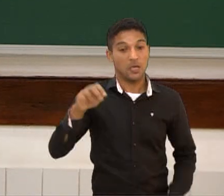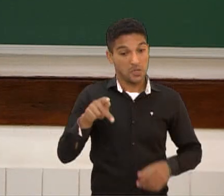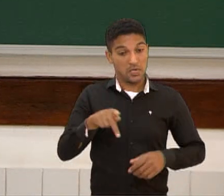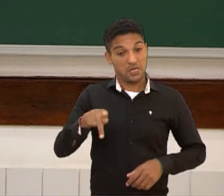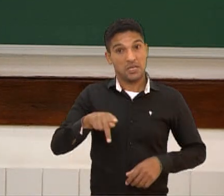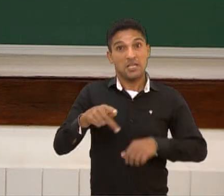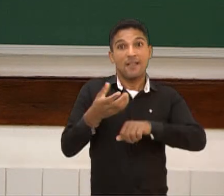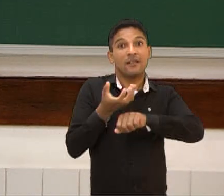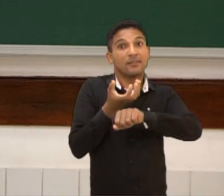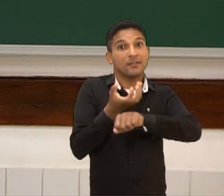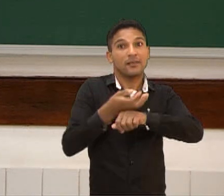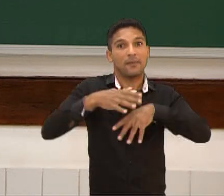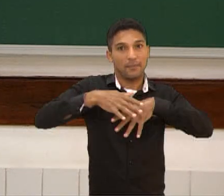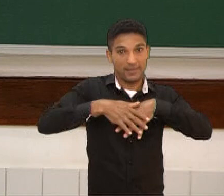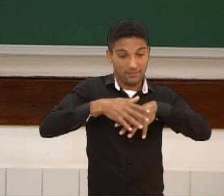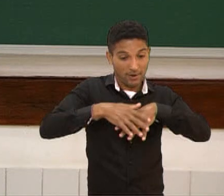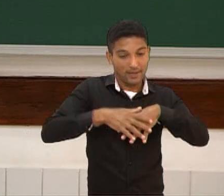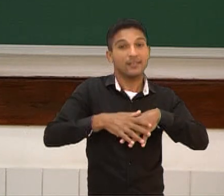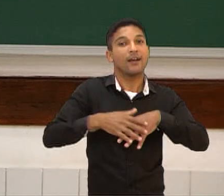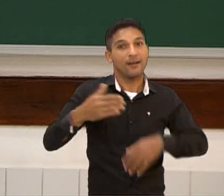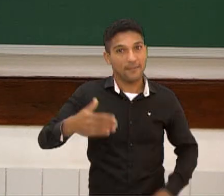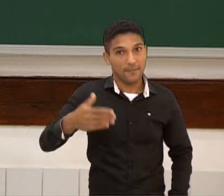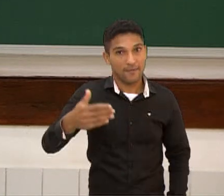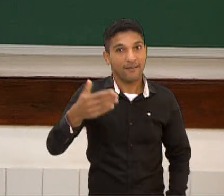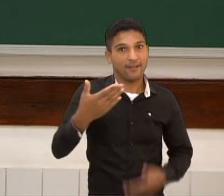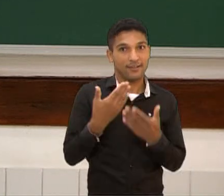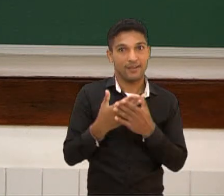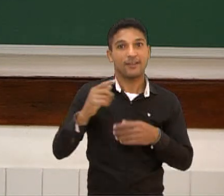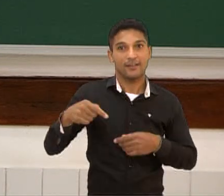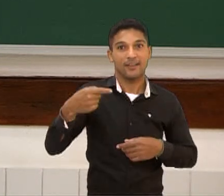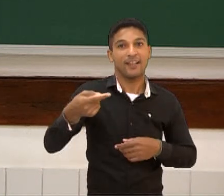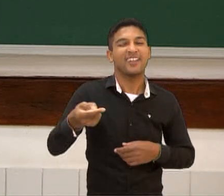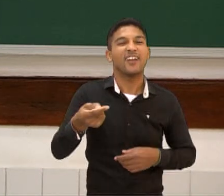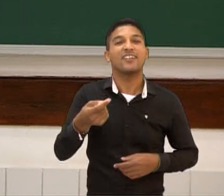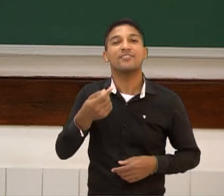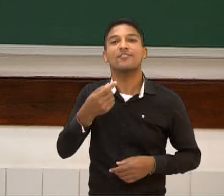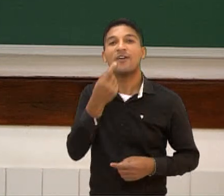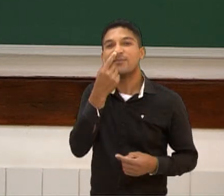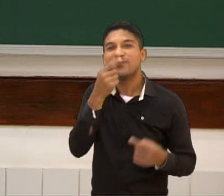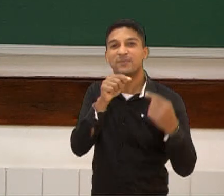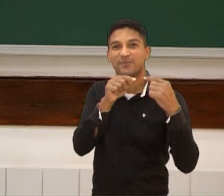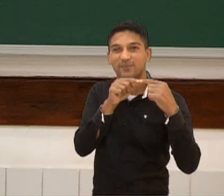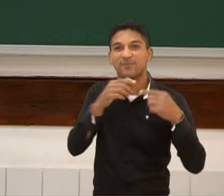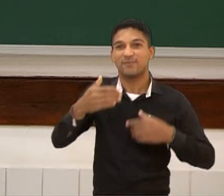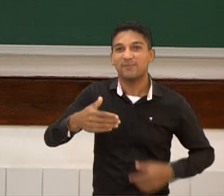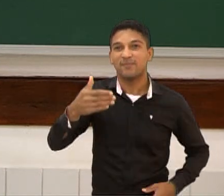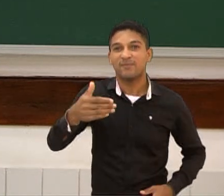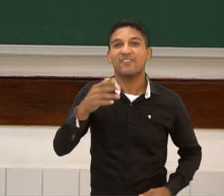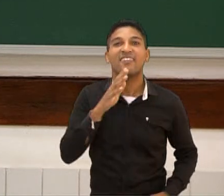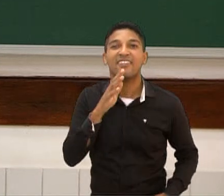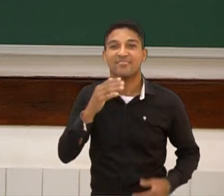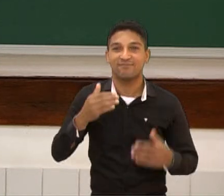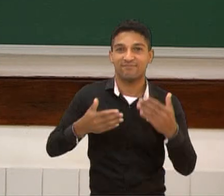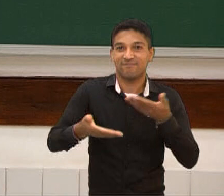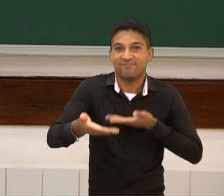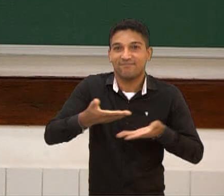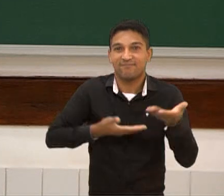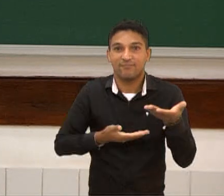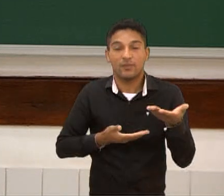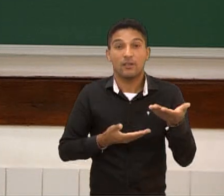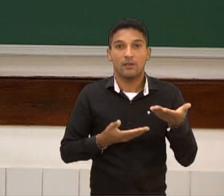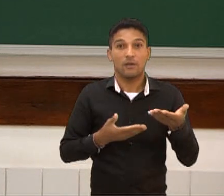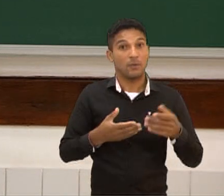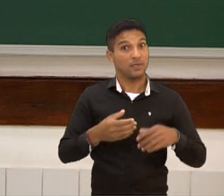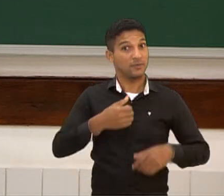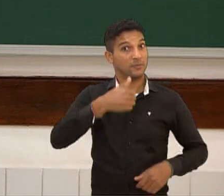com vocês, ok? As próximas aulas aí a gente vai se conhecer um pouquinho mais. E antes de começarmos nosso conteúdo de hoje, vamos